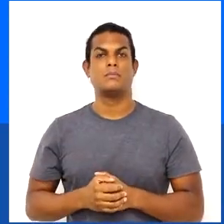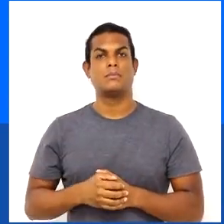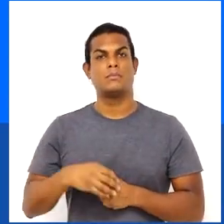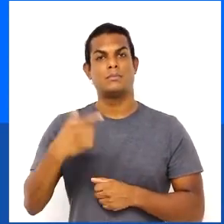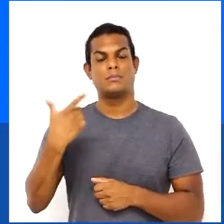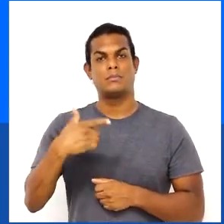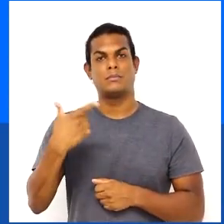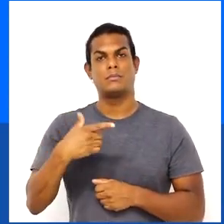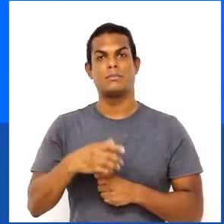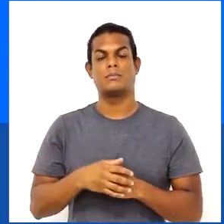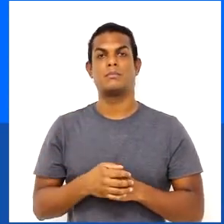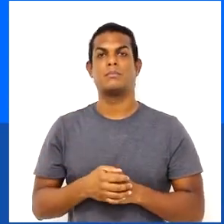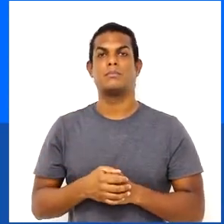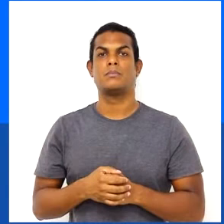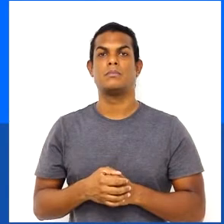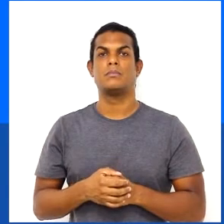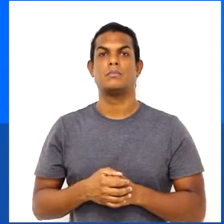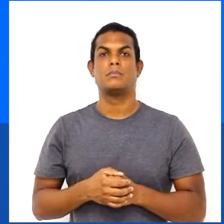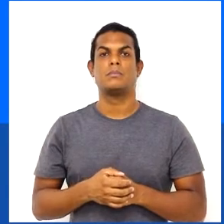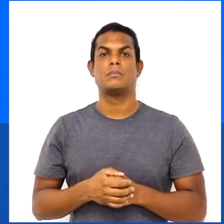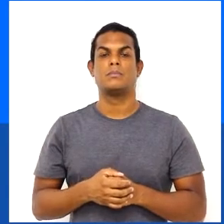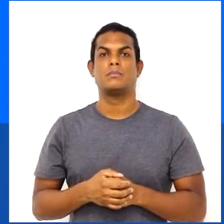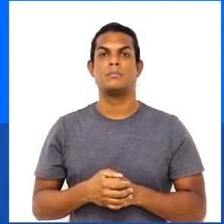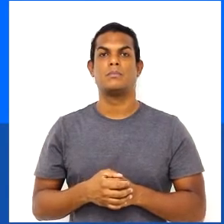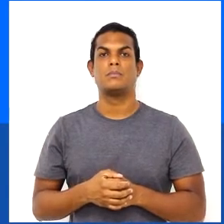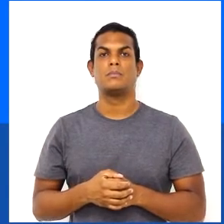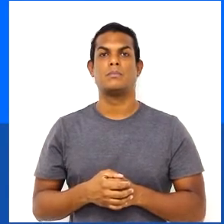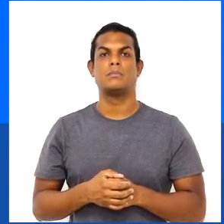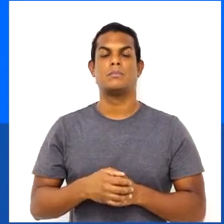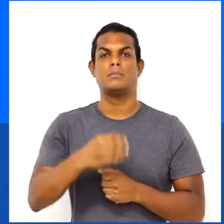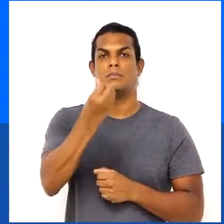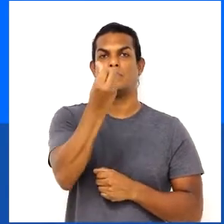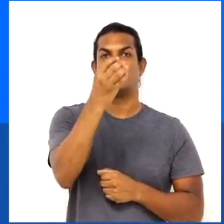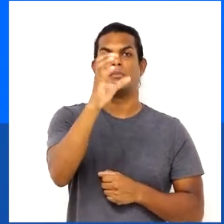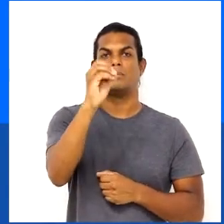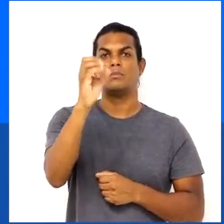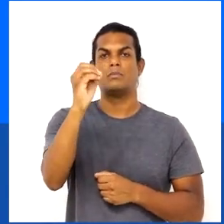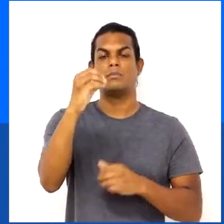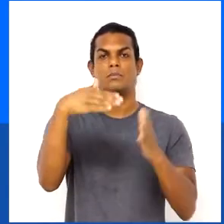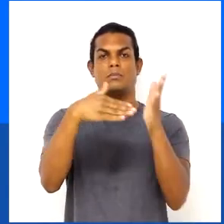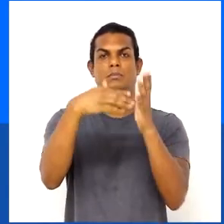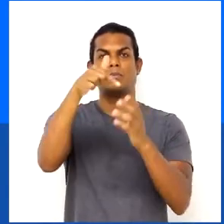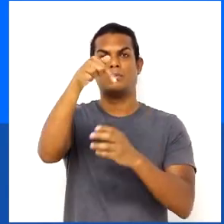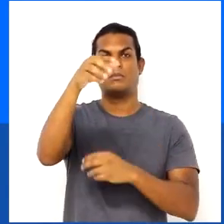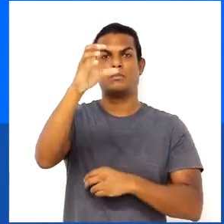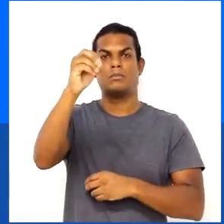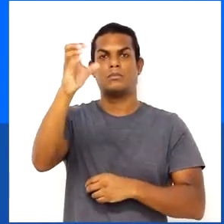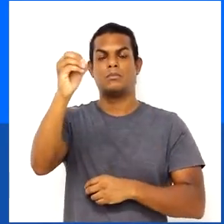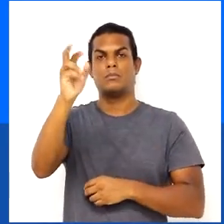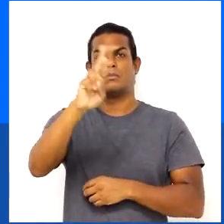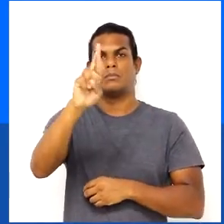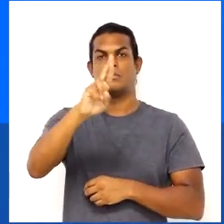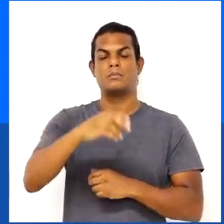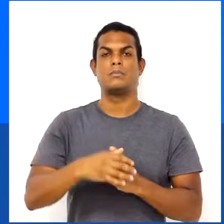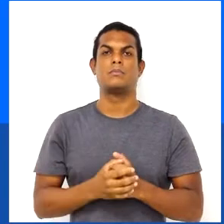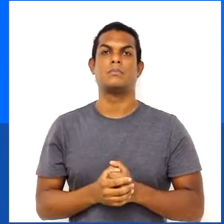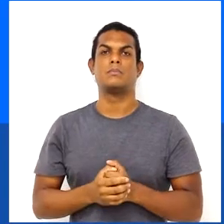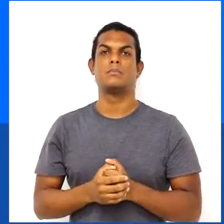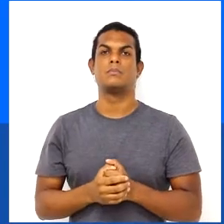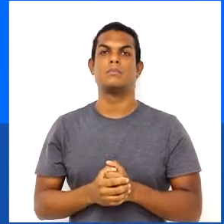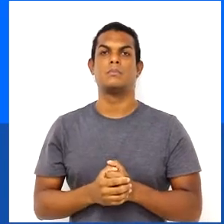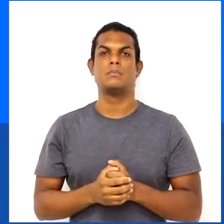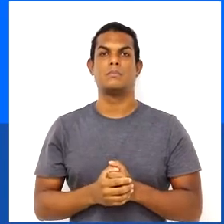segunda linha representa os valores que variam de 600 a 700 reais, correspondendo a